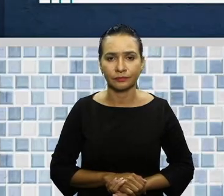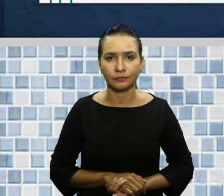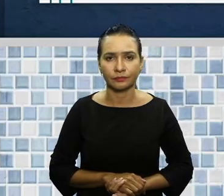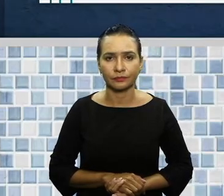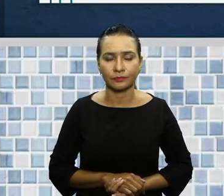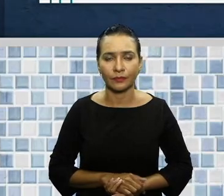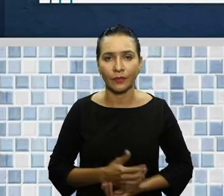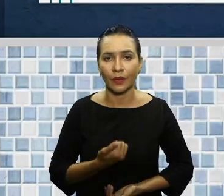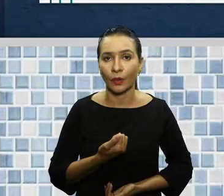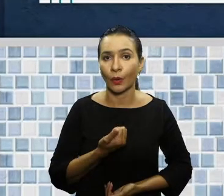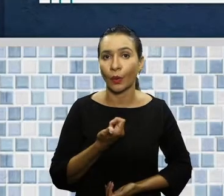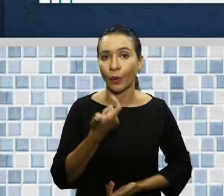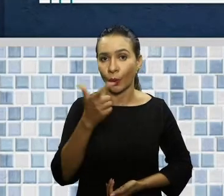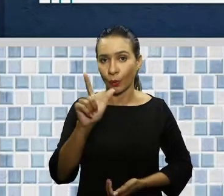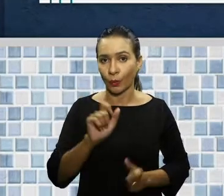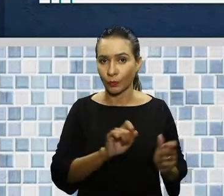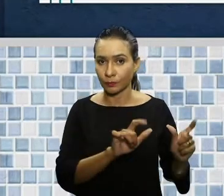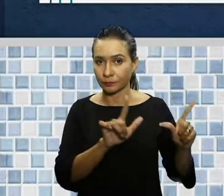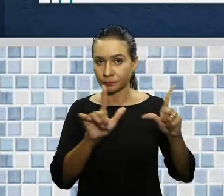Então,